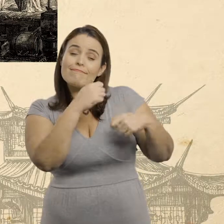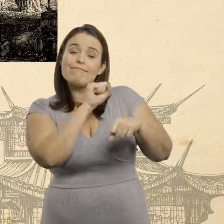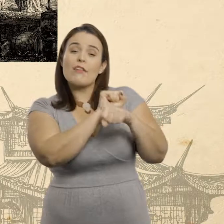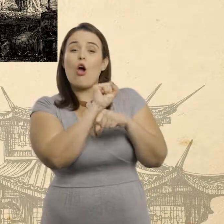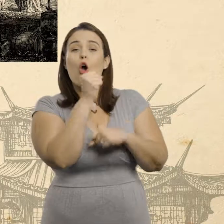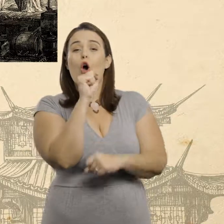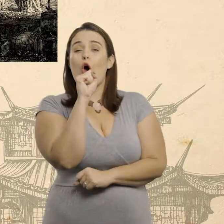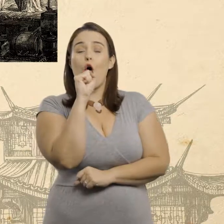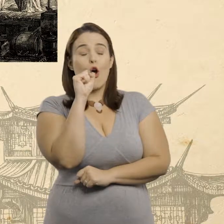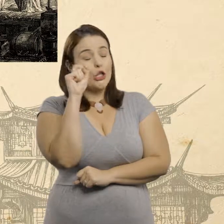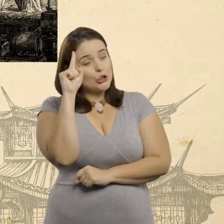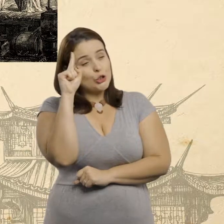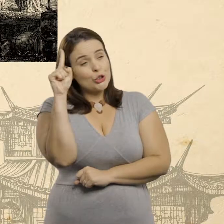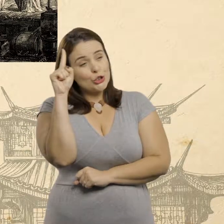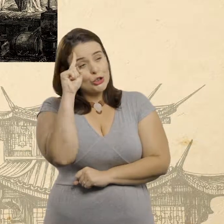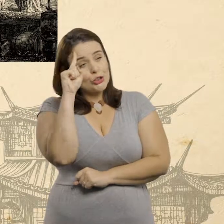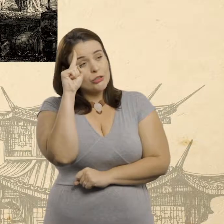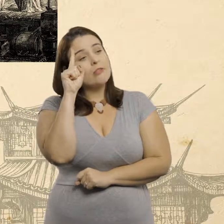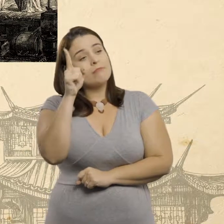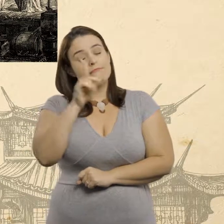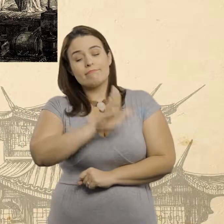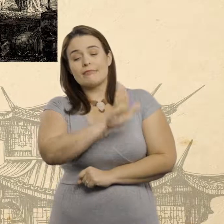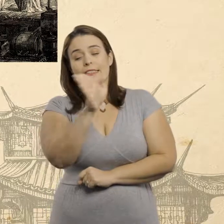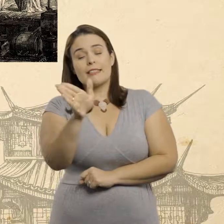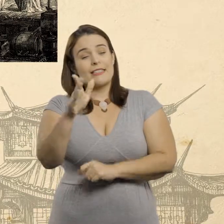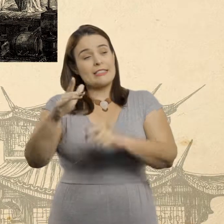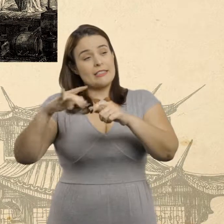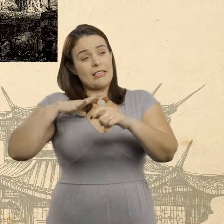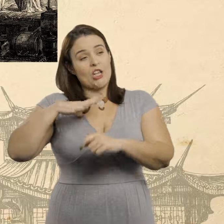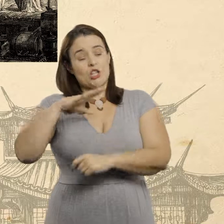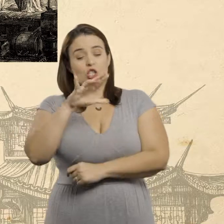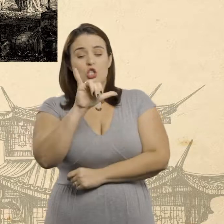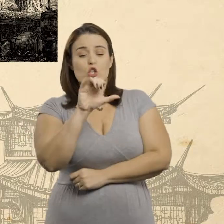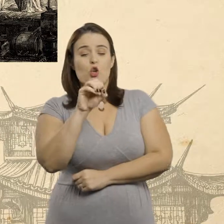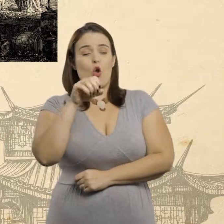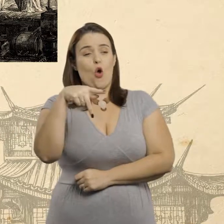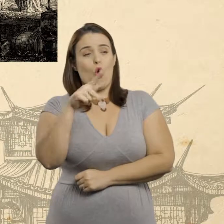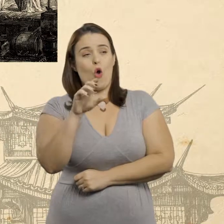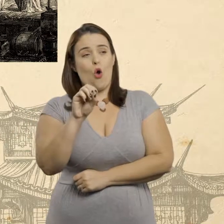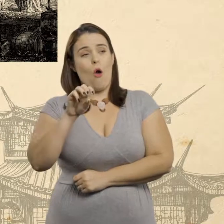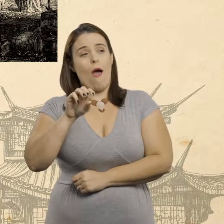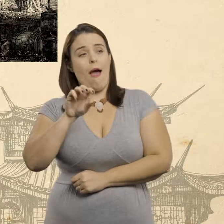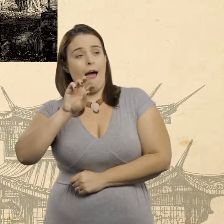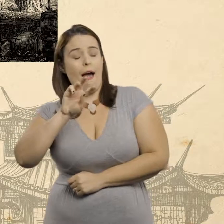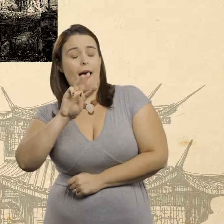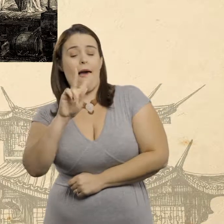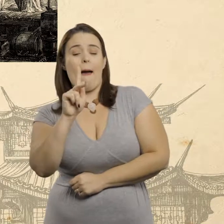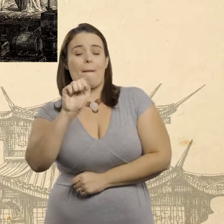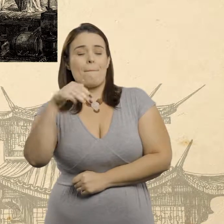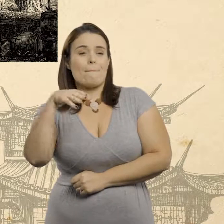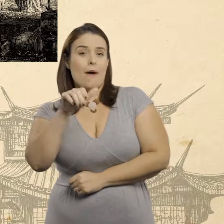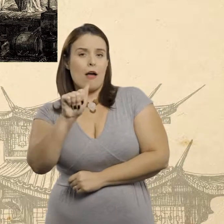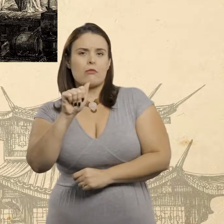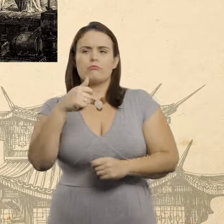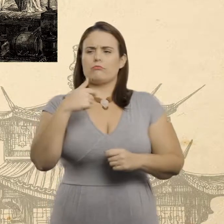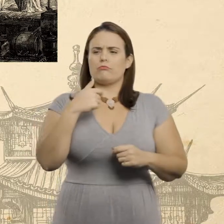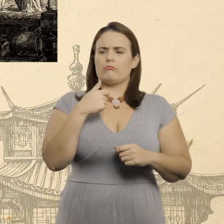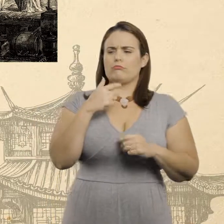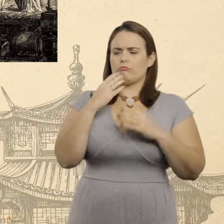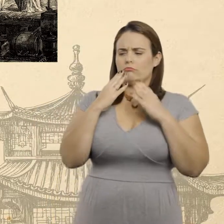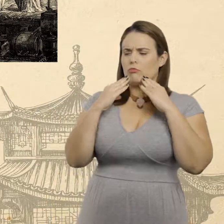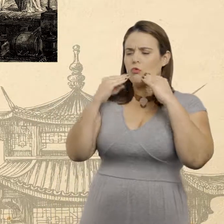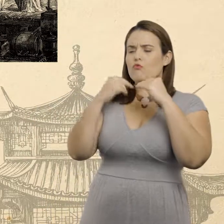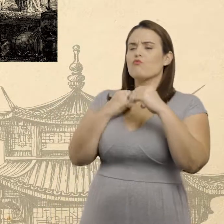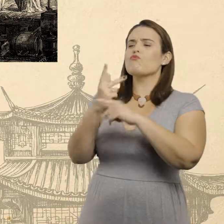esperar 8 dias até outro navio partir para Yokohama. Phileas Fogg não se convenceu e foi procurar outros